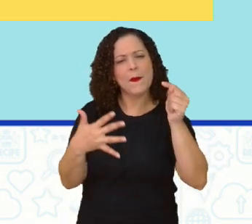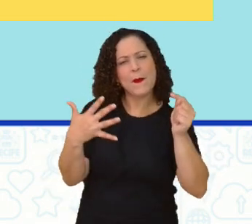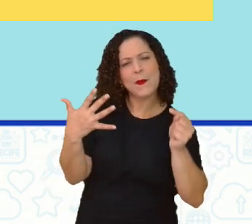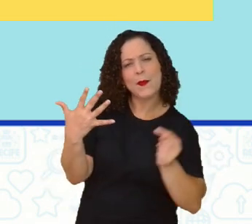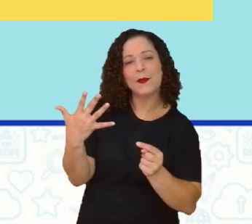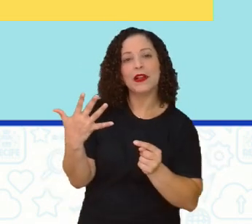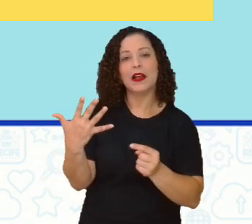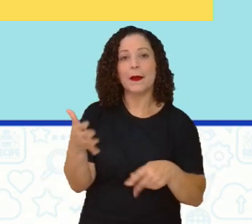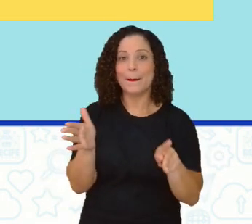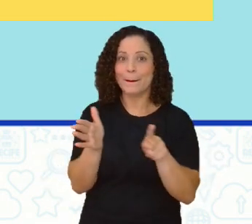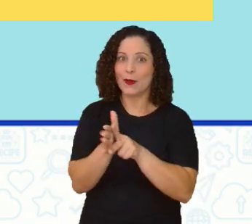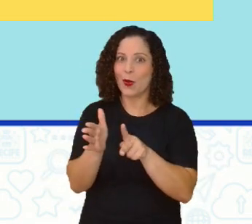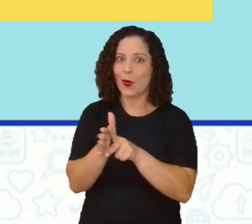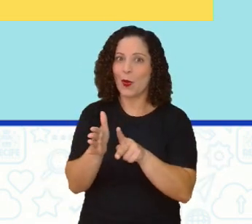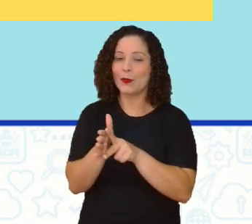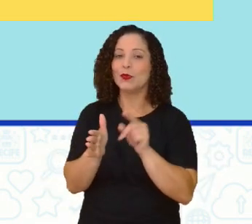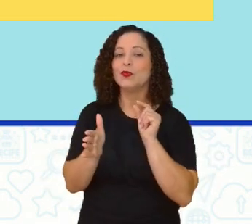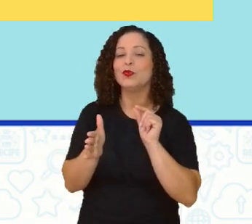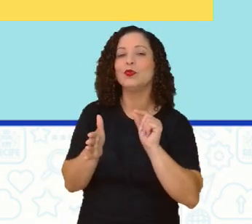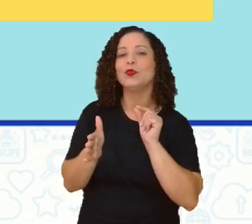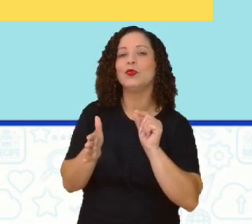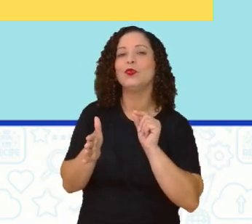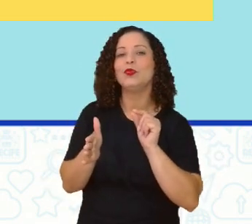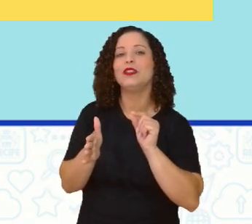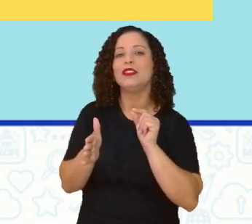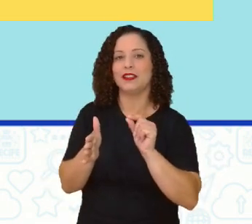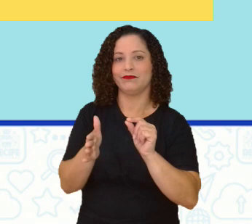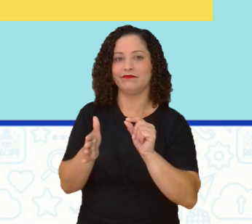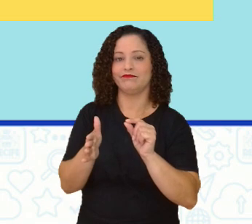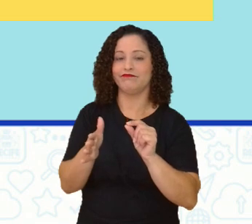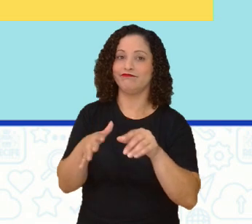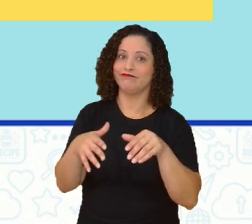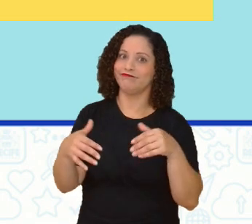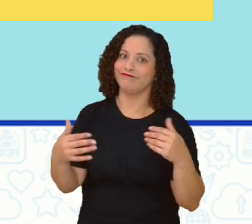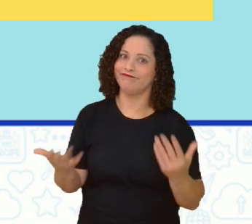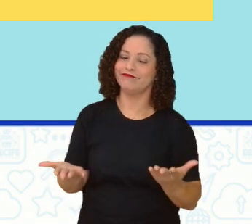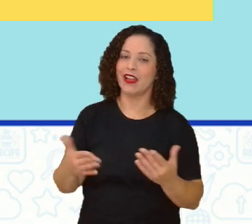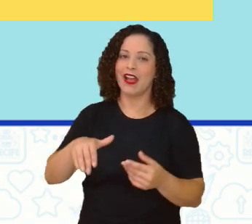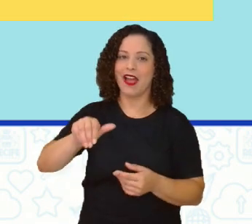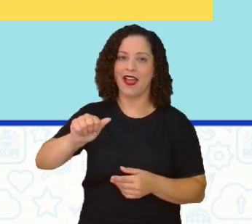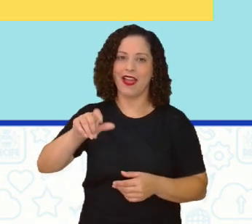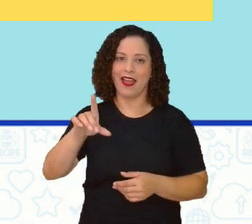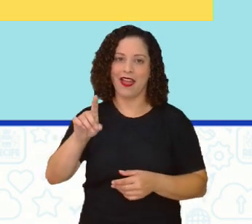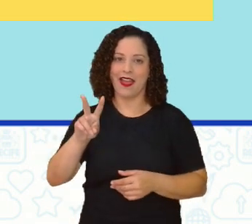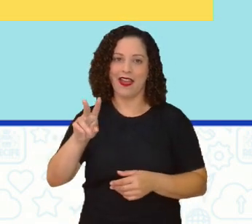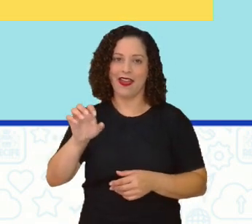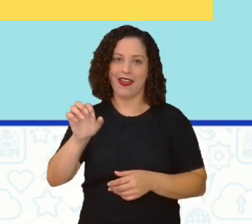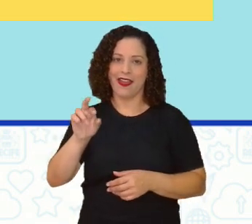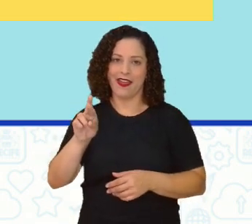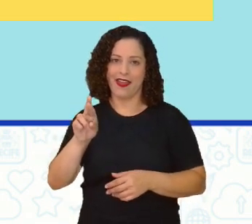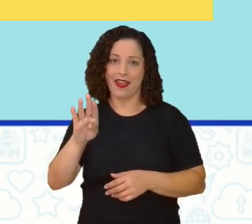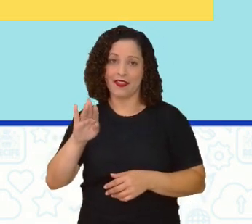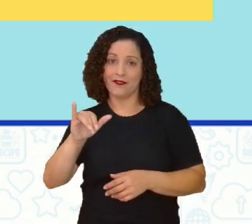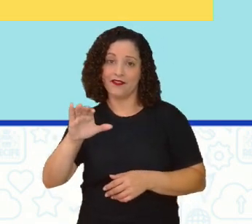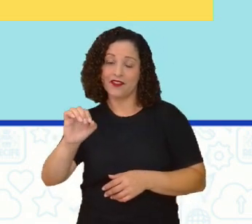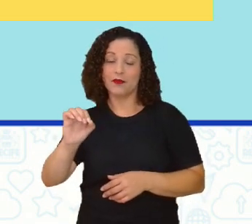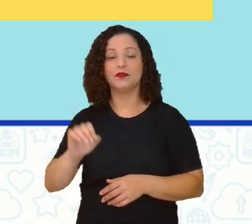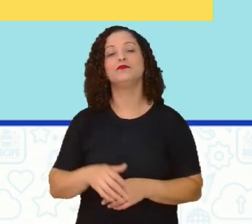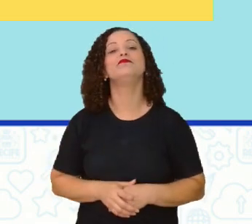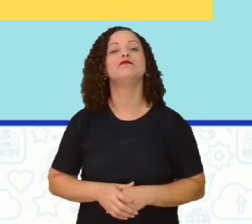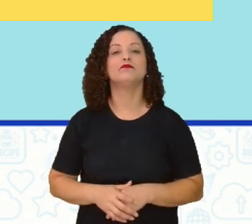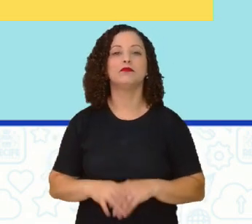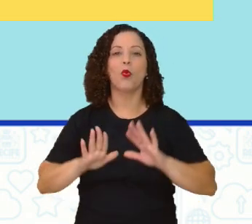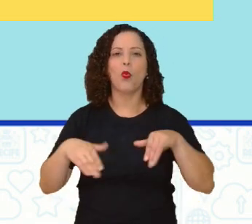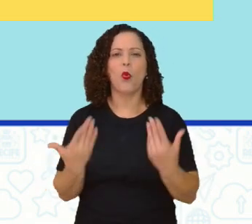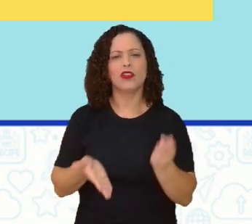que o advérbio indica, não é? Então, quando escrevemos uma oração, não é? Nós percebemos